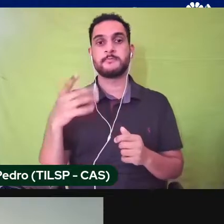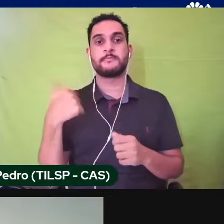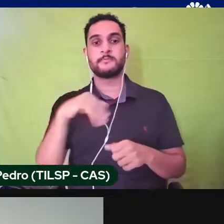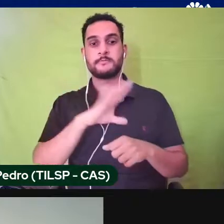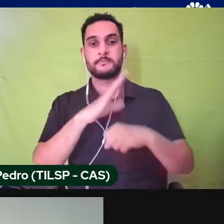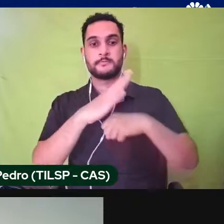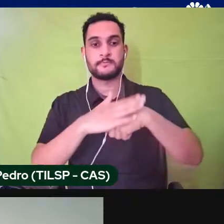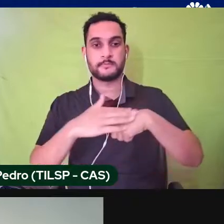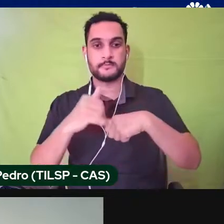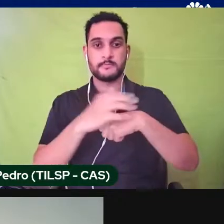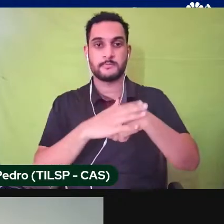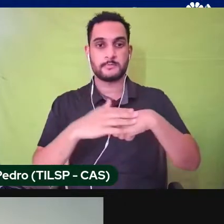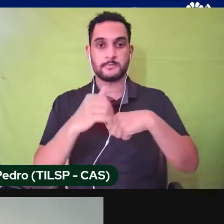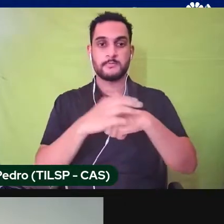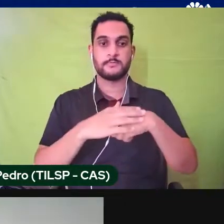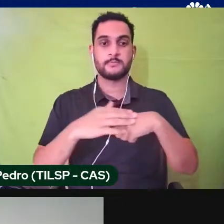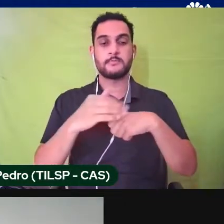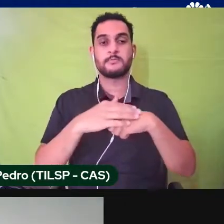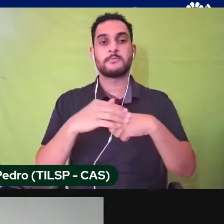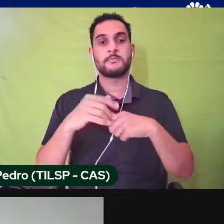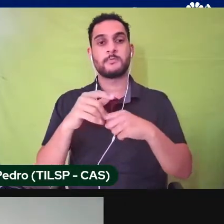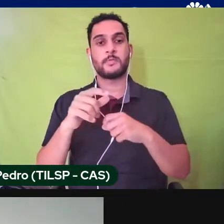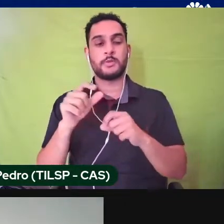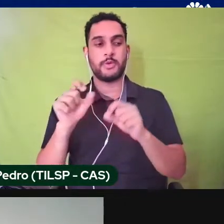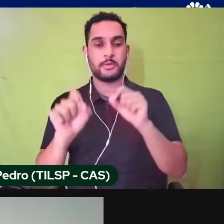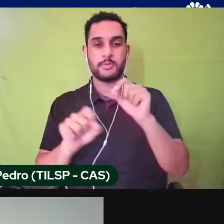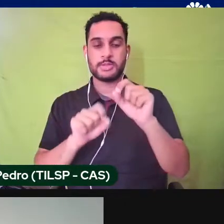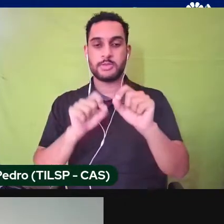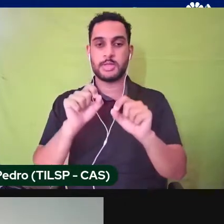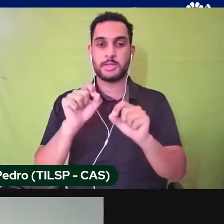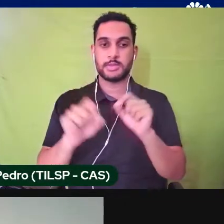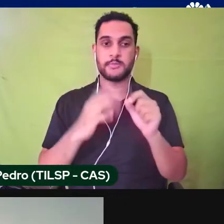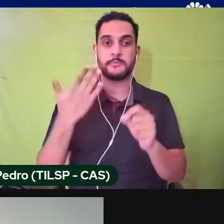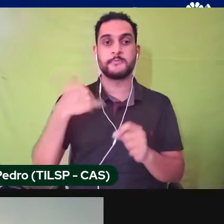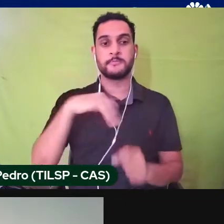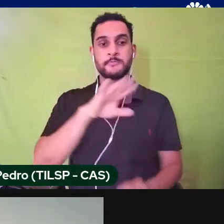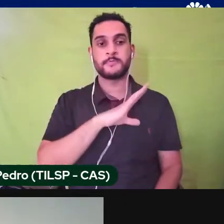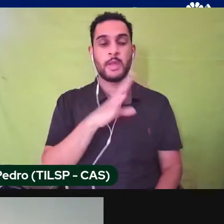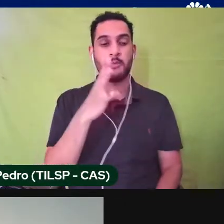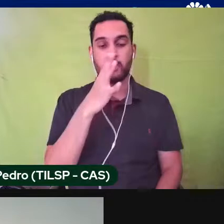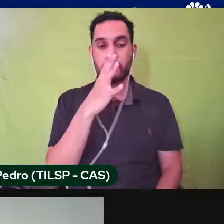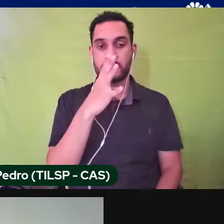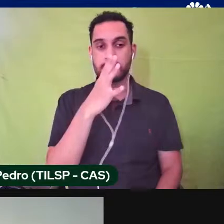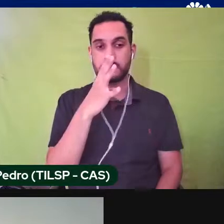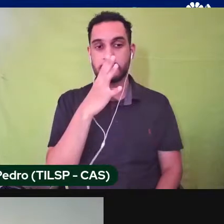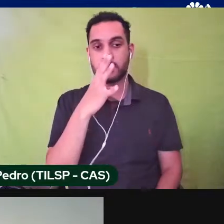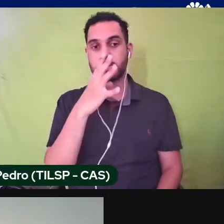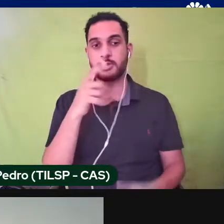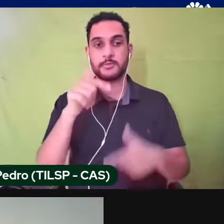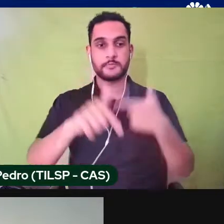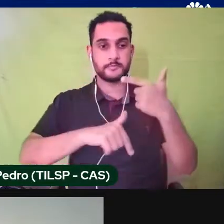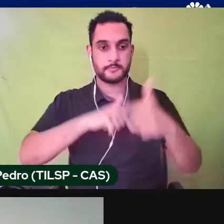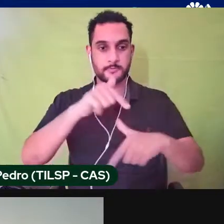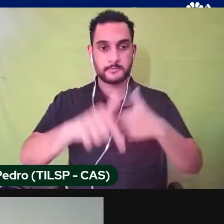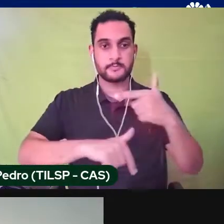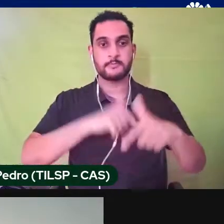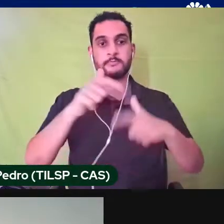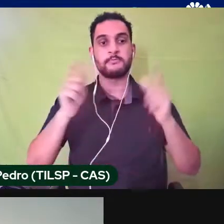carinhosamente chamada, porque tanto admiramos o seu trabalho, a sua dedicação e a sua